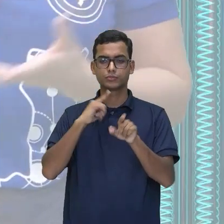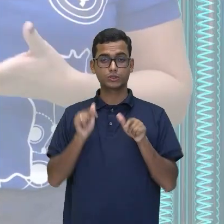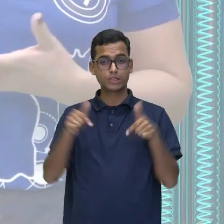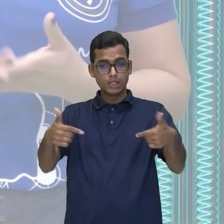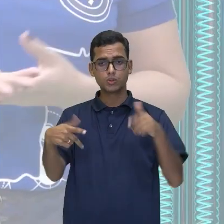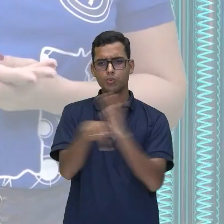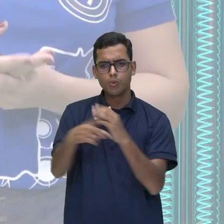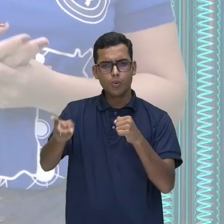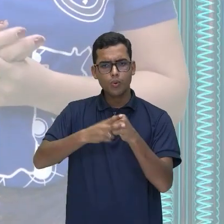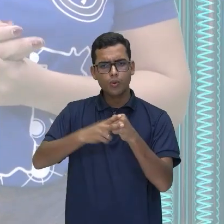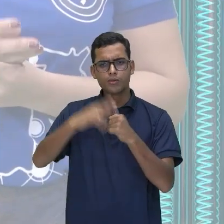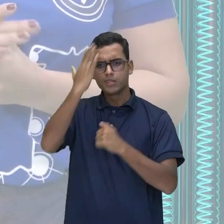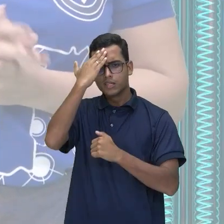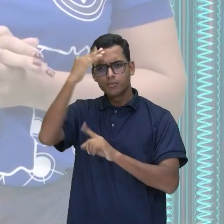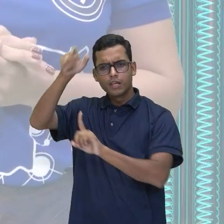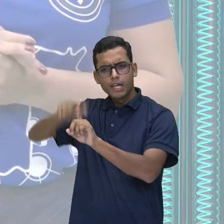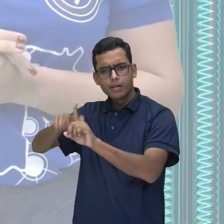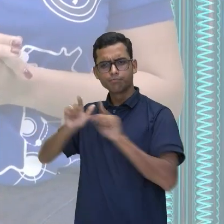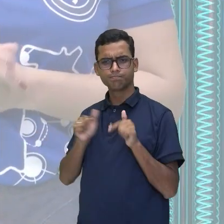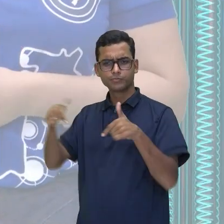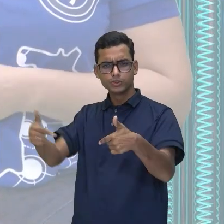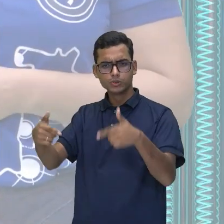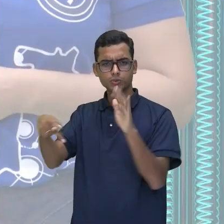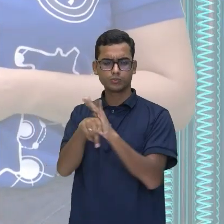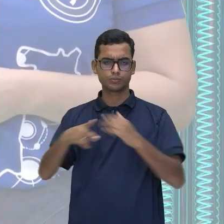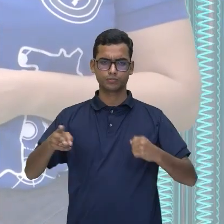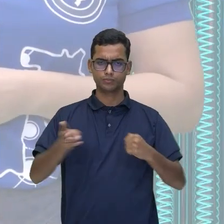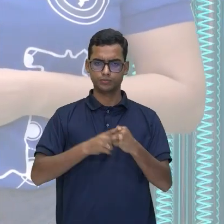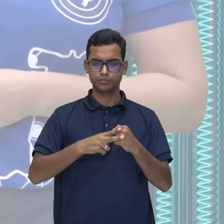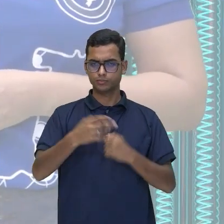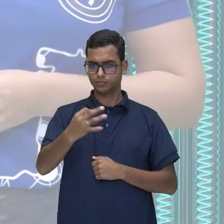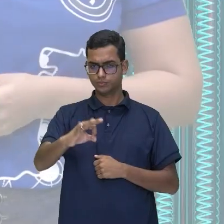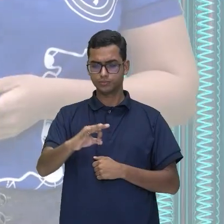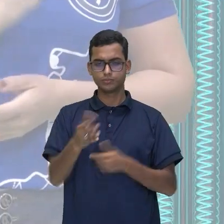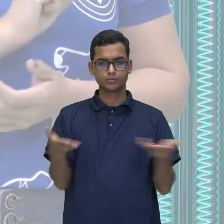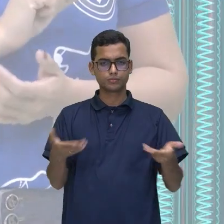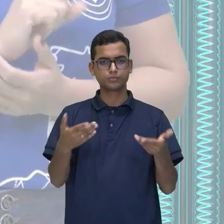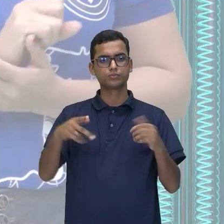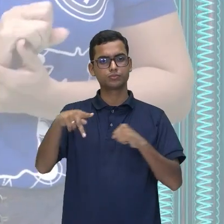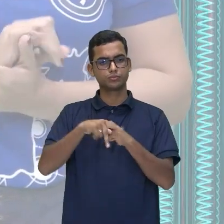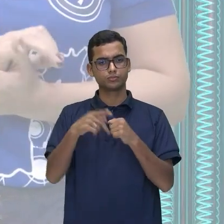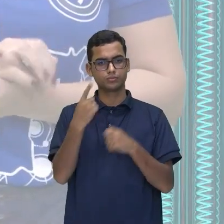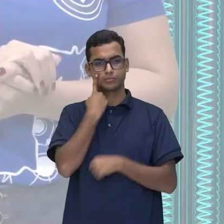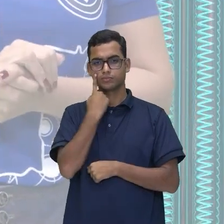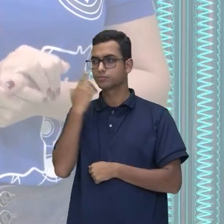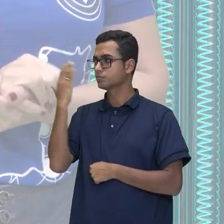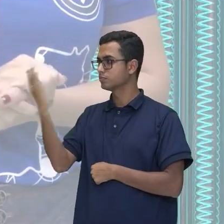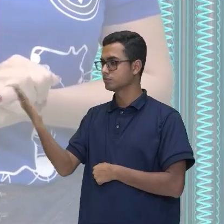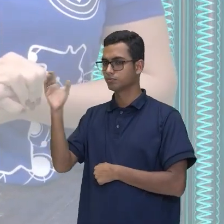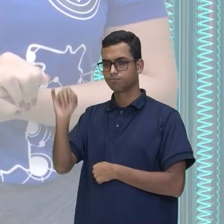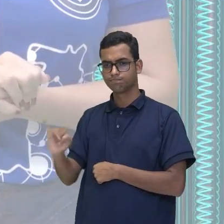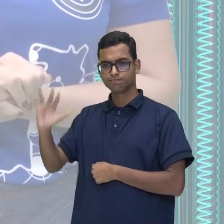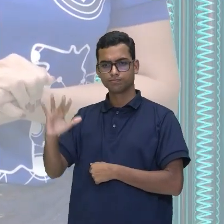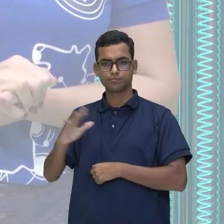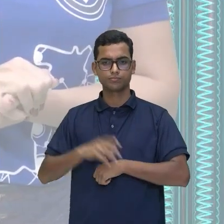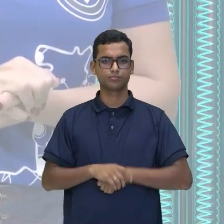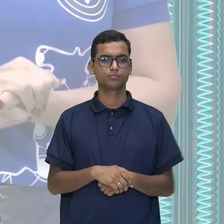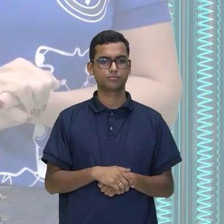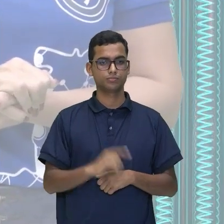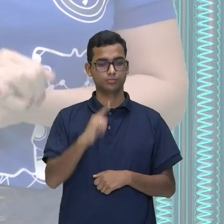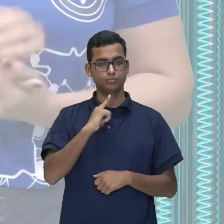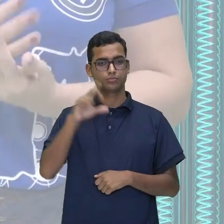está praticando a ação ali do verbo, certo? Vejam com que pronome eu vou completar aqui de acordo com a imagem. Eu vou usar